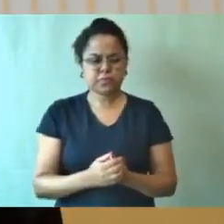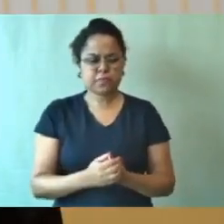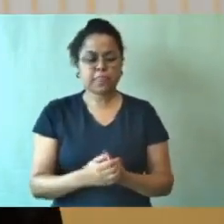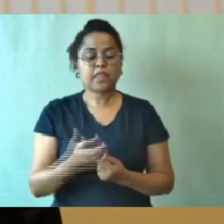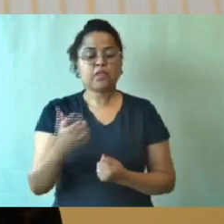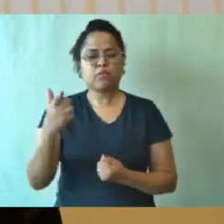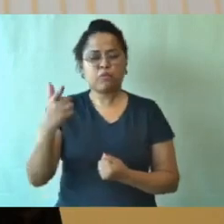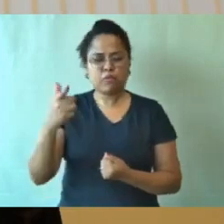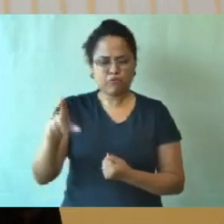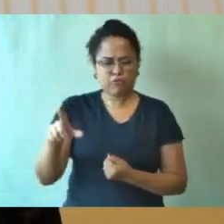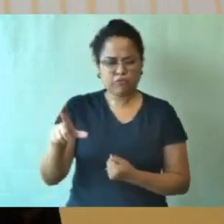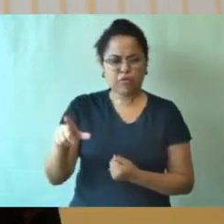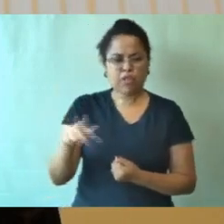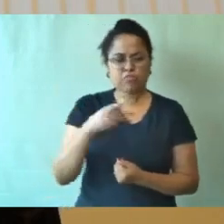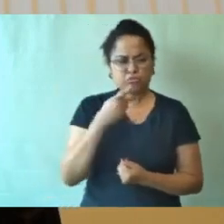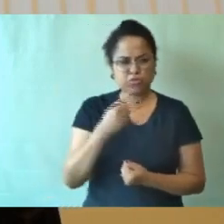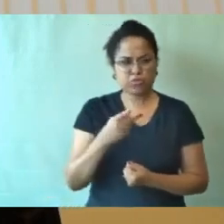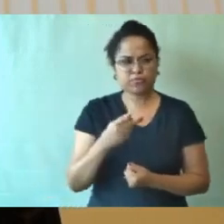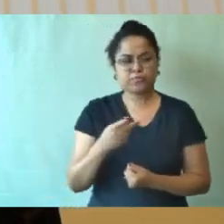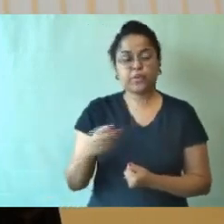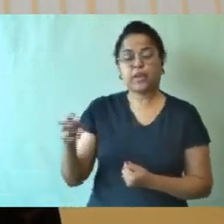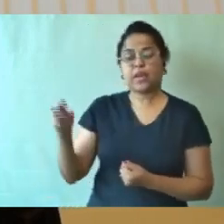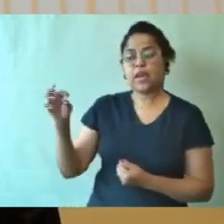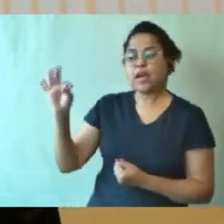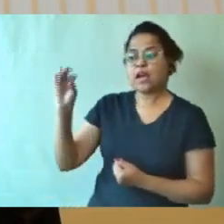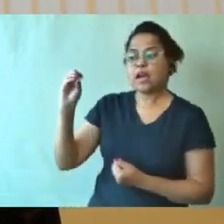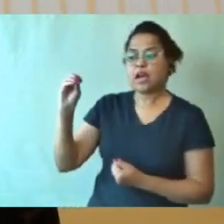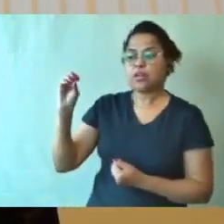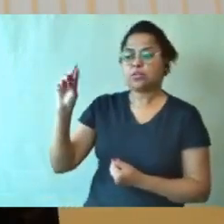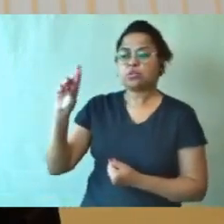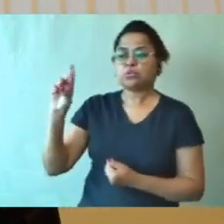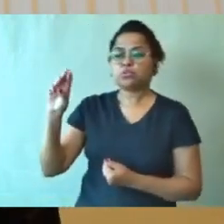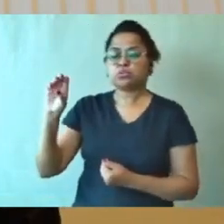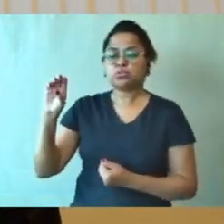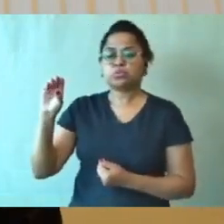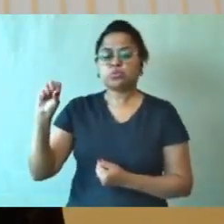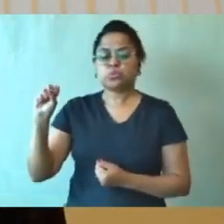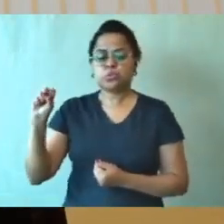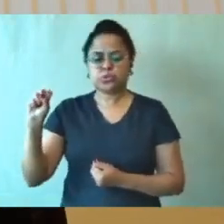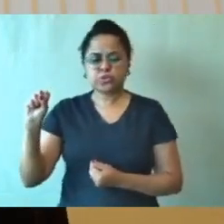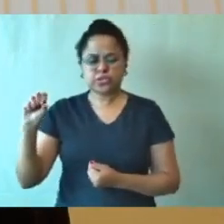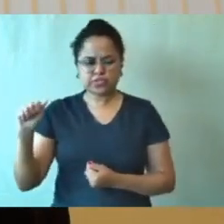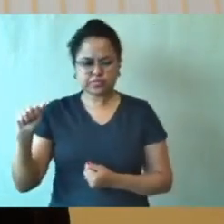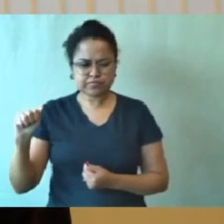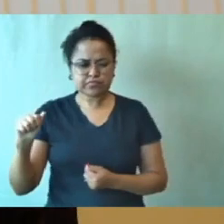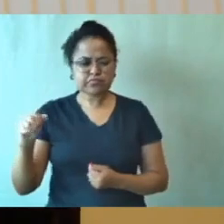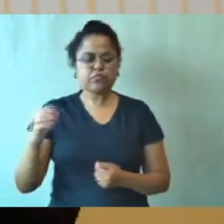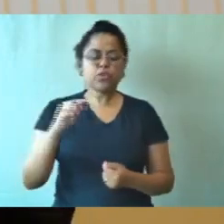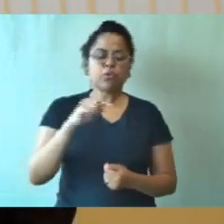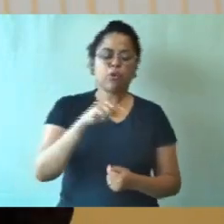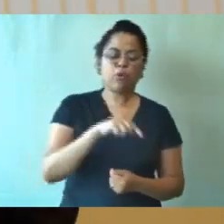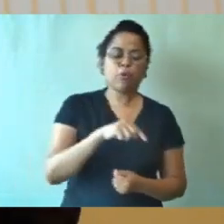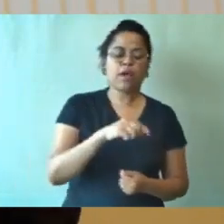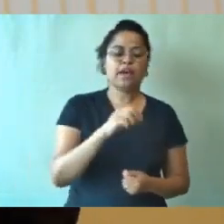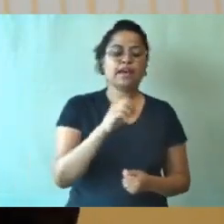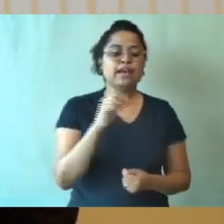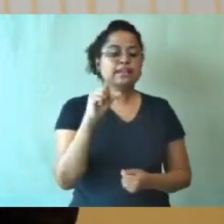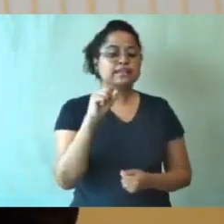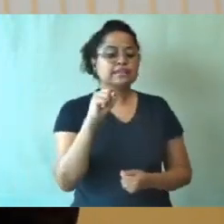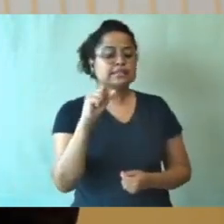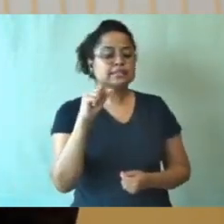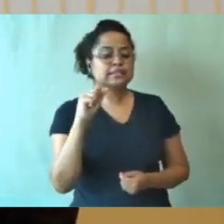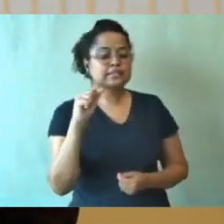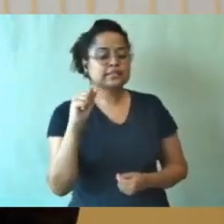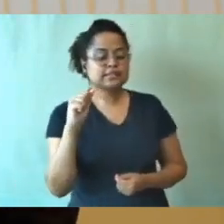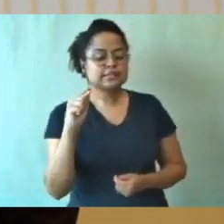repetir. A Aviação Torres, com a Saritu / SM, nosso grupo, fez uma